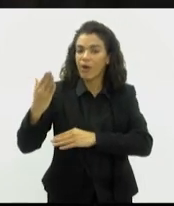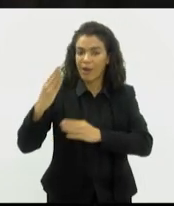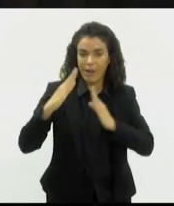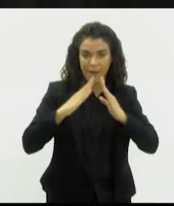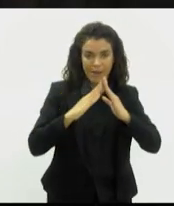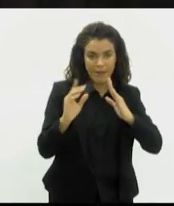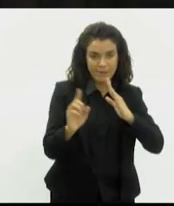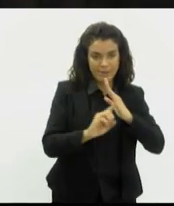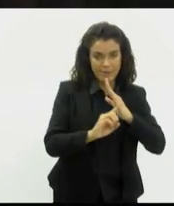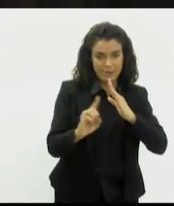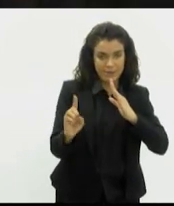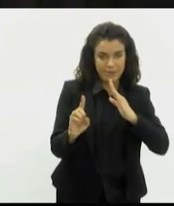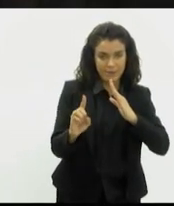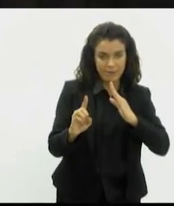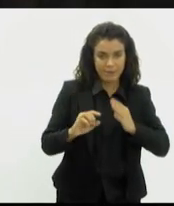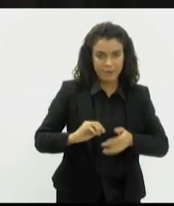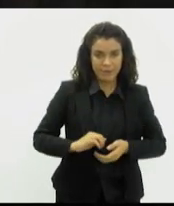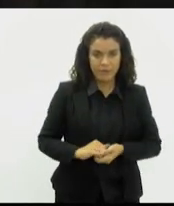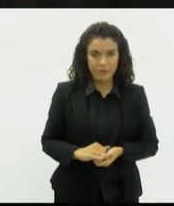casa.